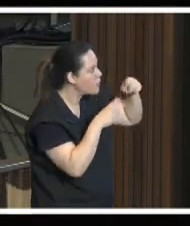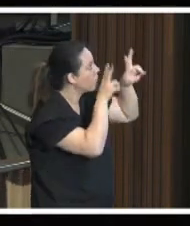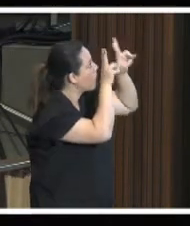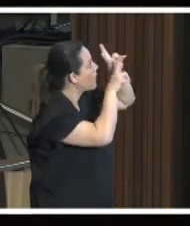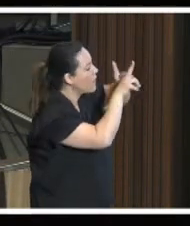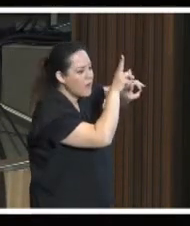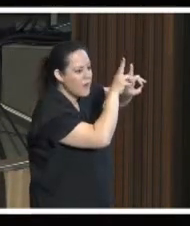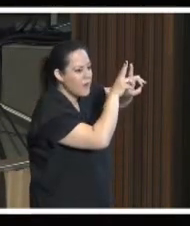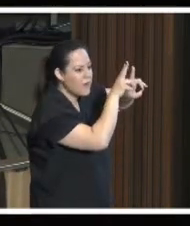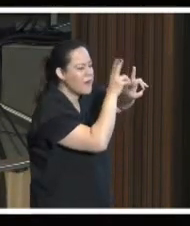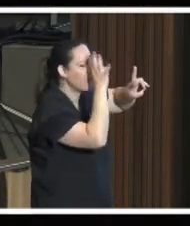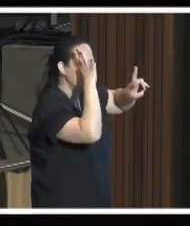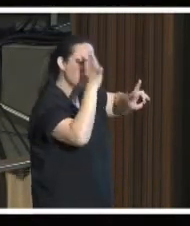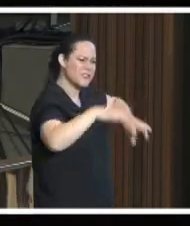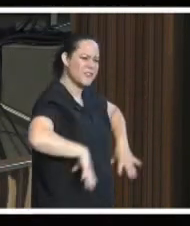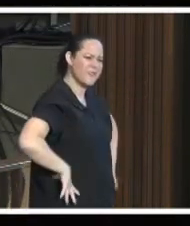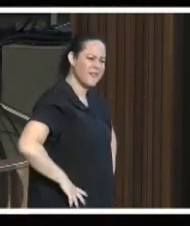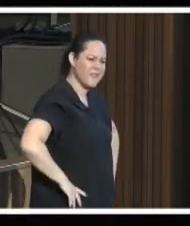Para pensar.